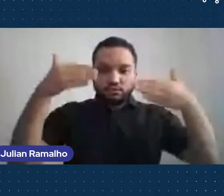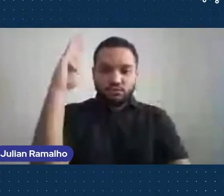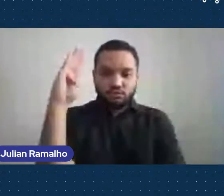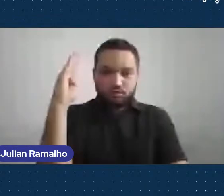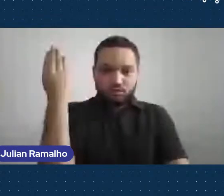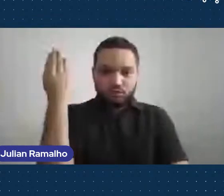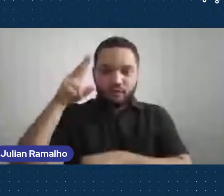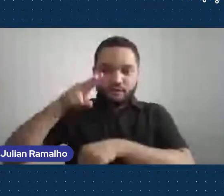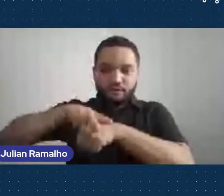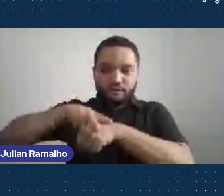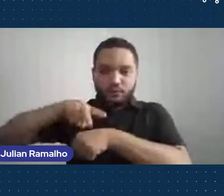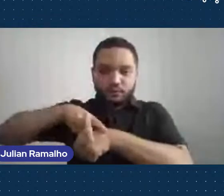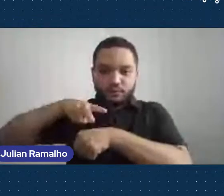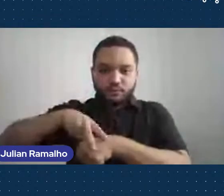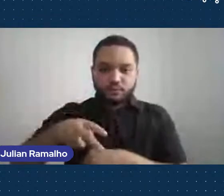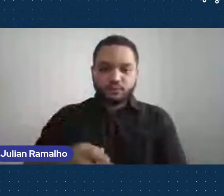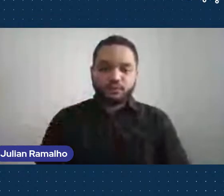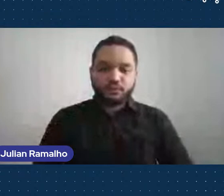e vidro.